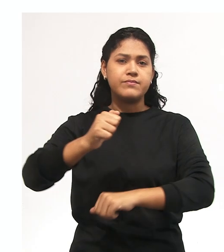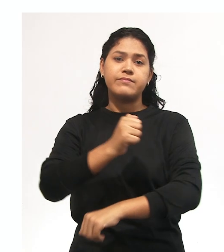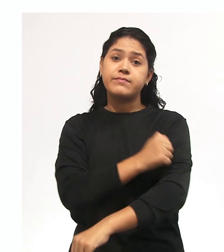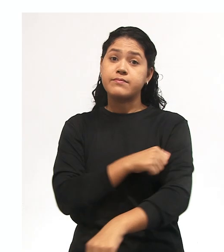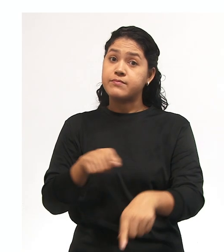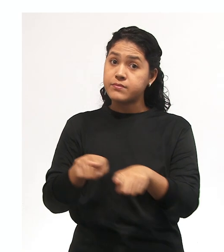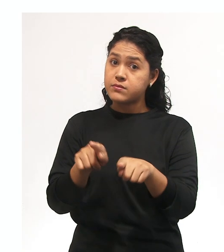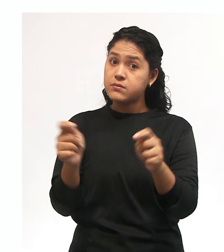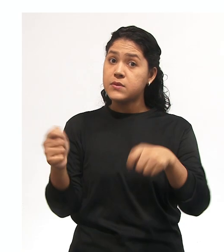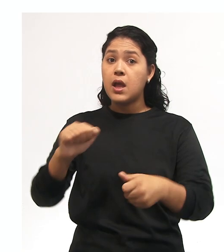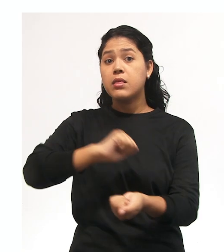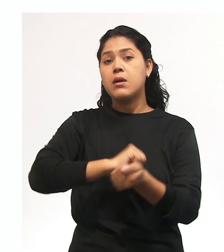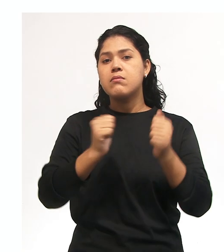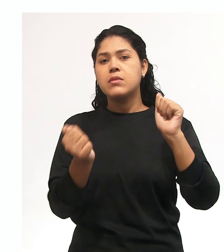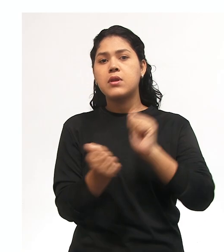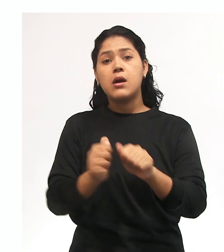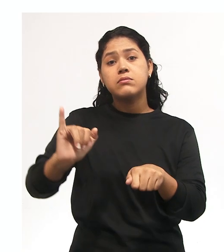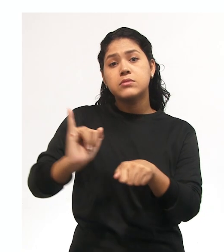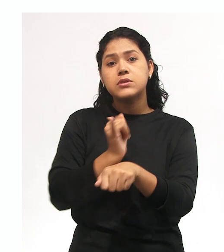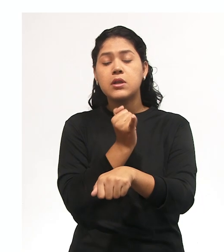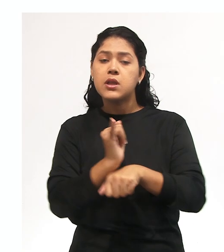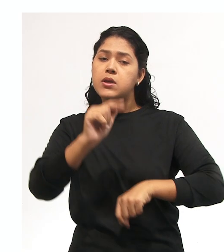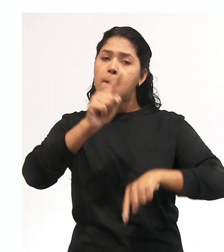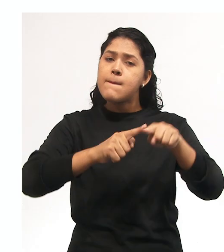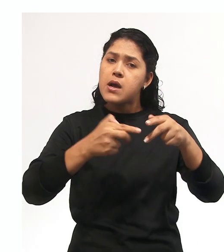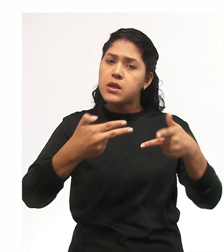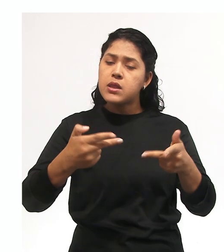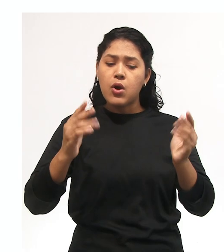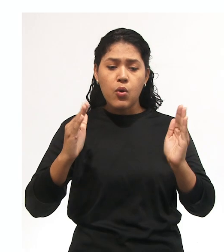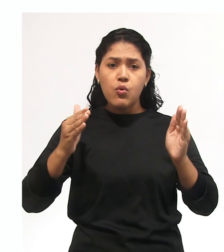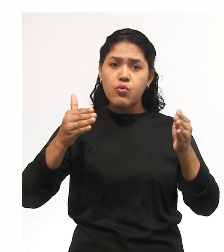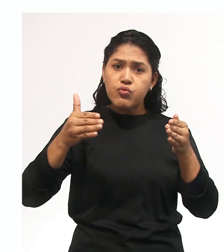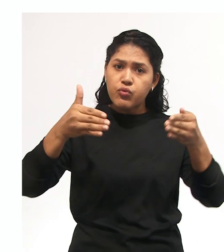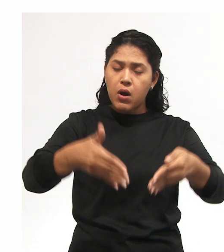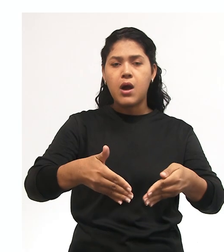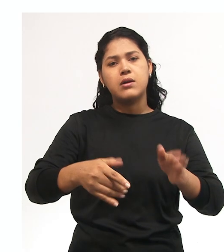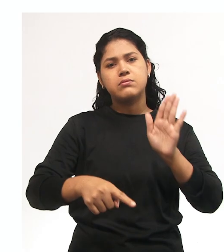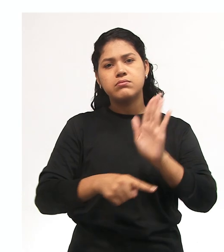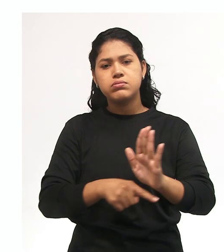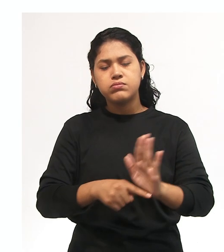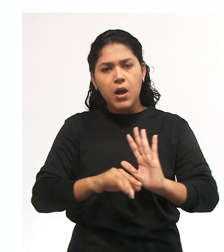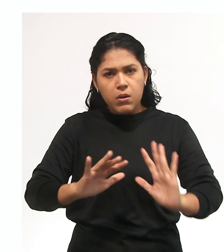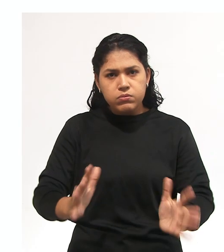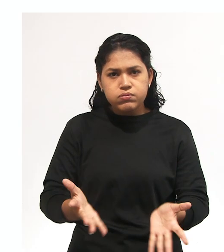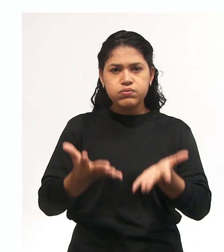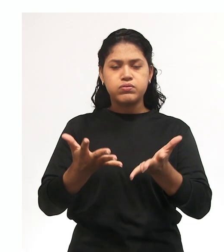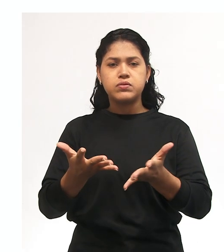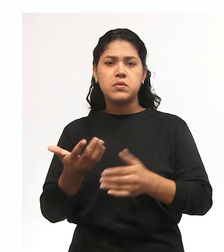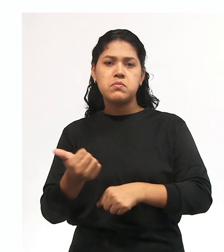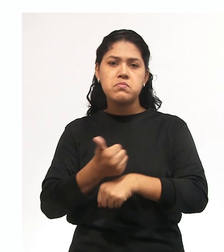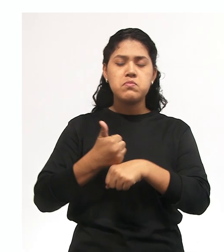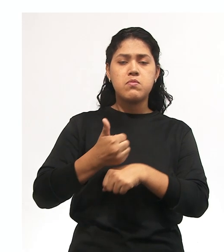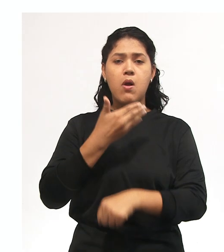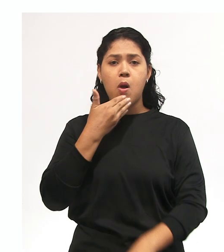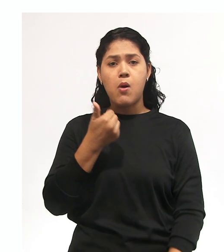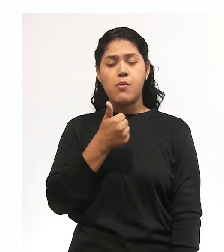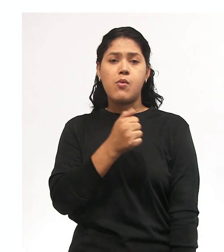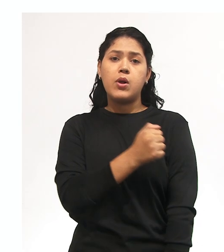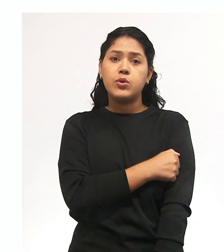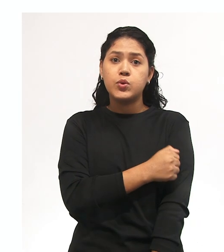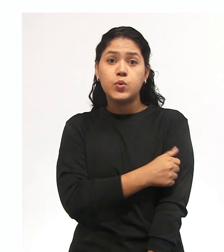os meios e os recursos e as estratégias e procedimentos precisar para que o aluno obtenha sucesso.